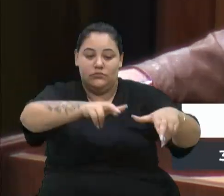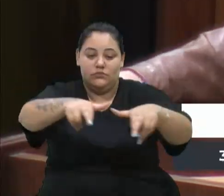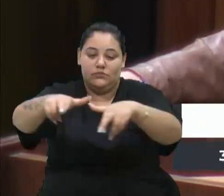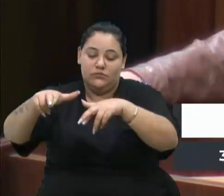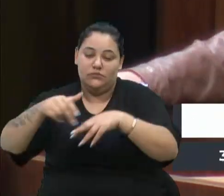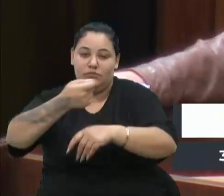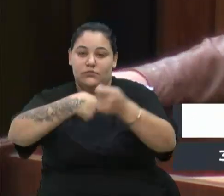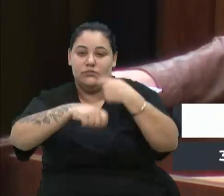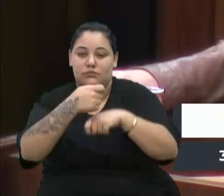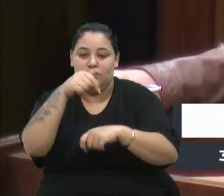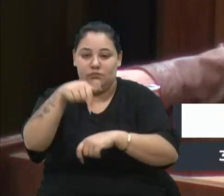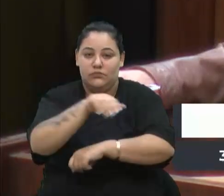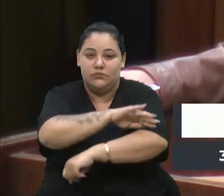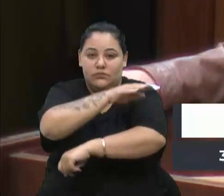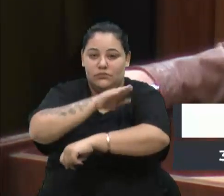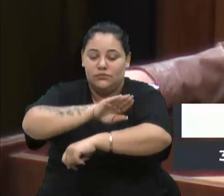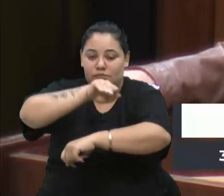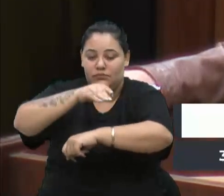administrativa na Serra?